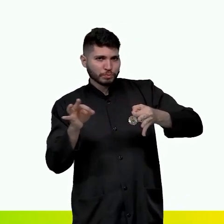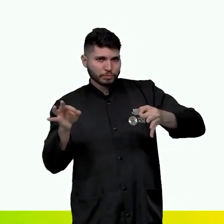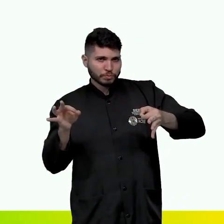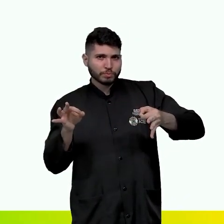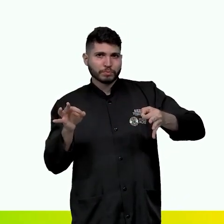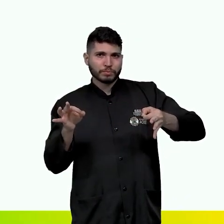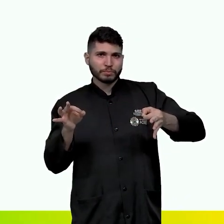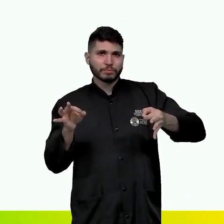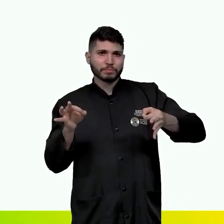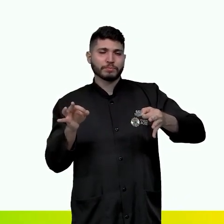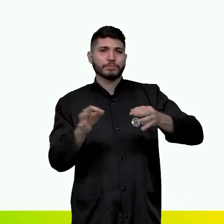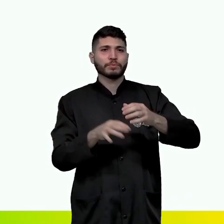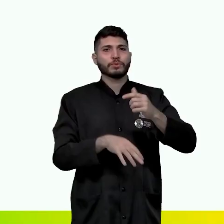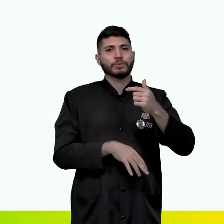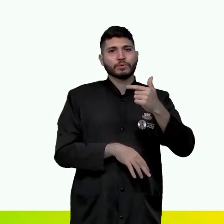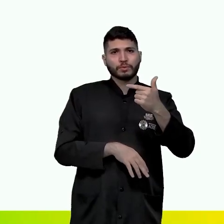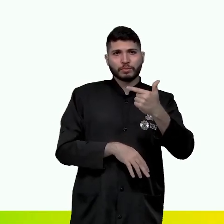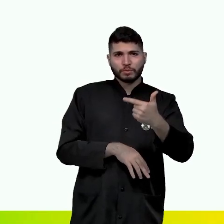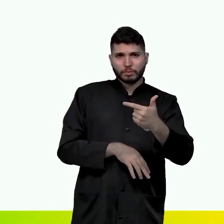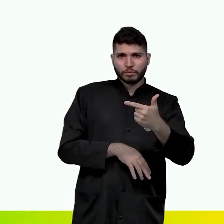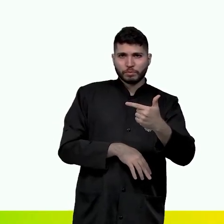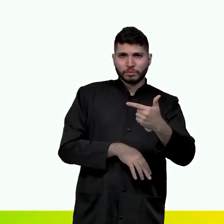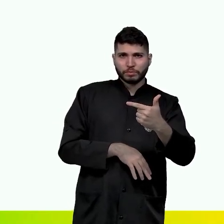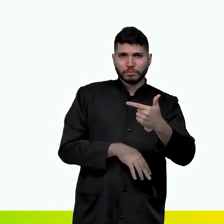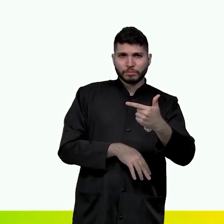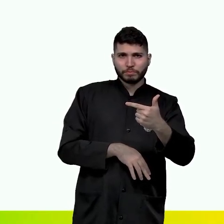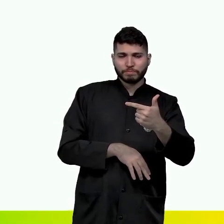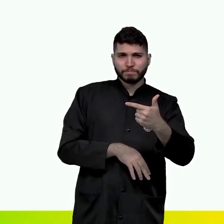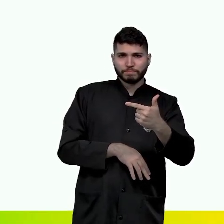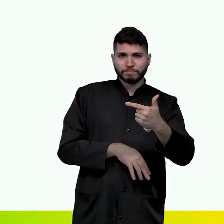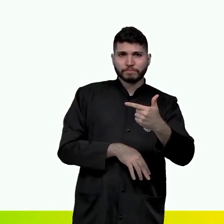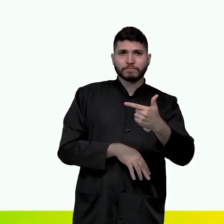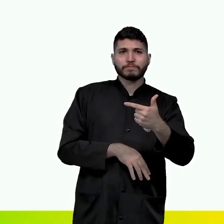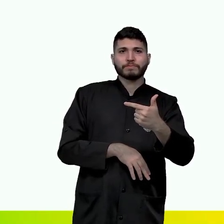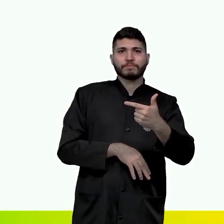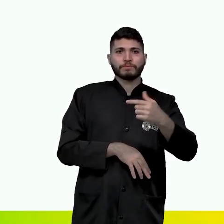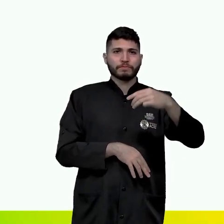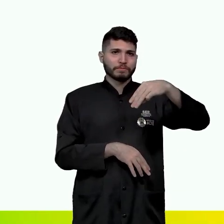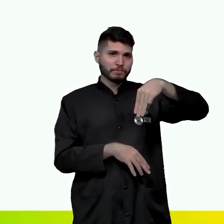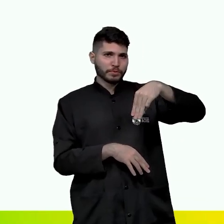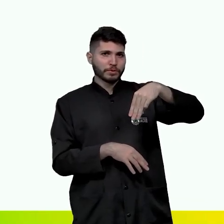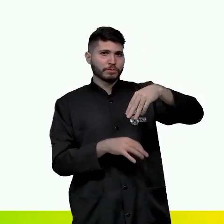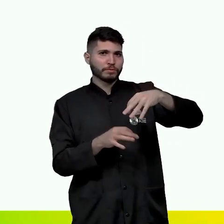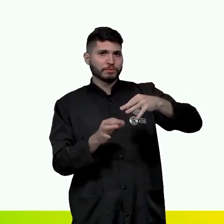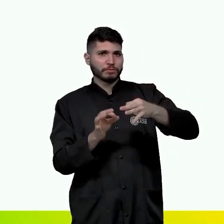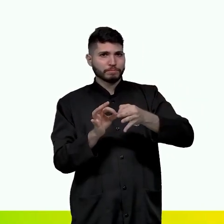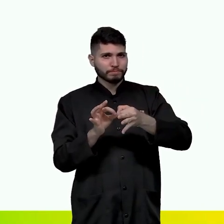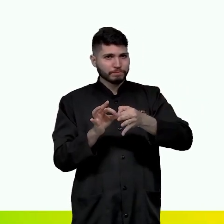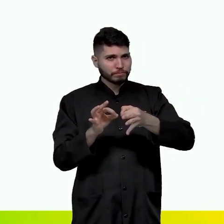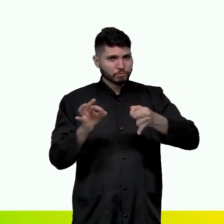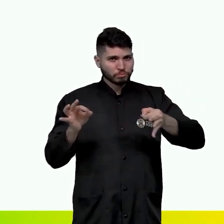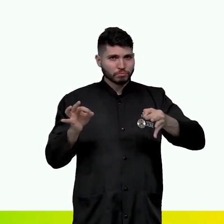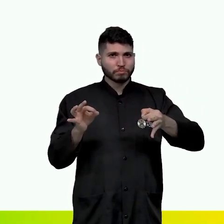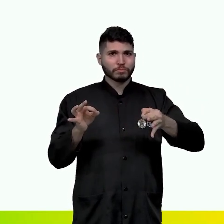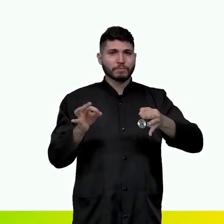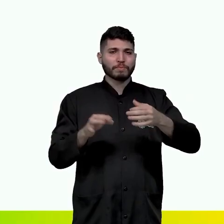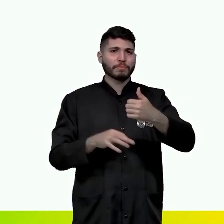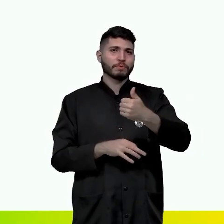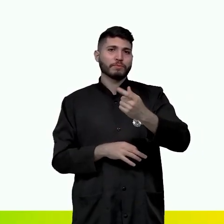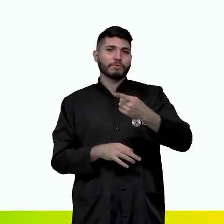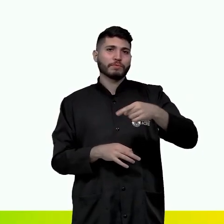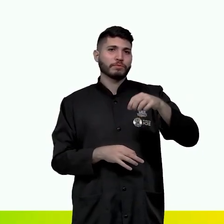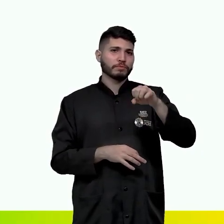altura. Eu devo calcular a área total a ser revestida em metros quadrados. Então, como é que vai ficar aqui,